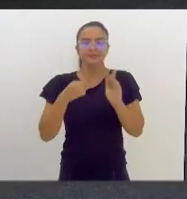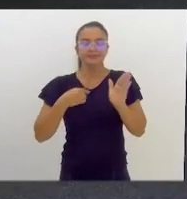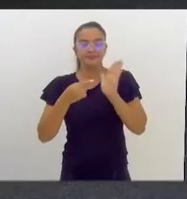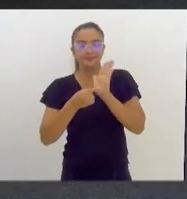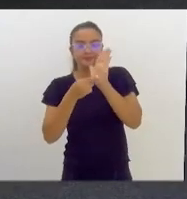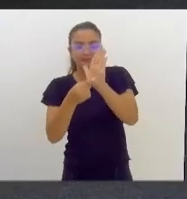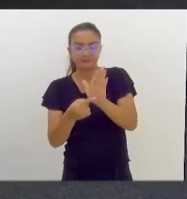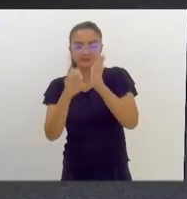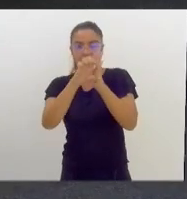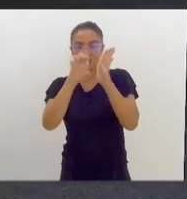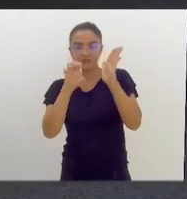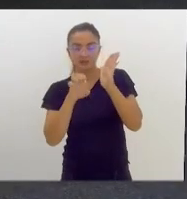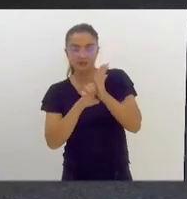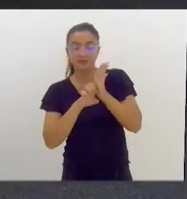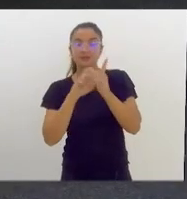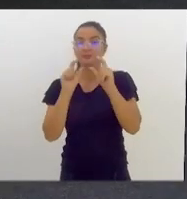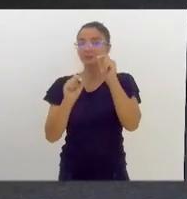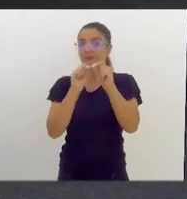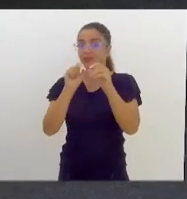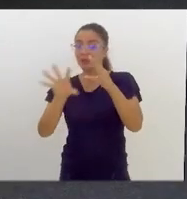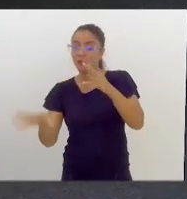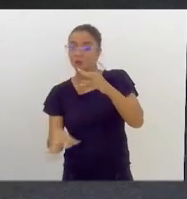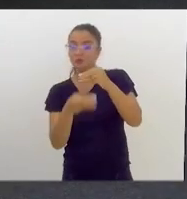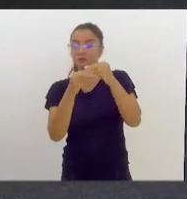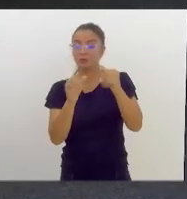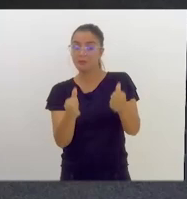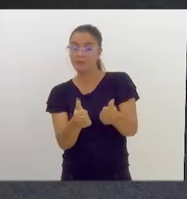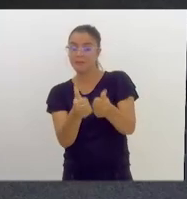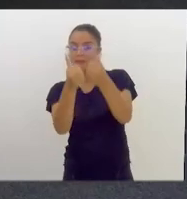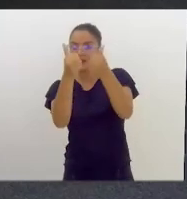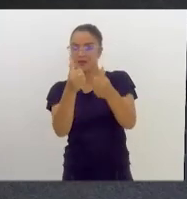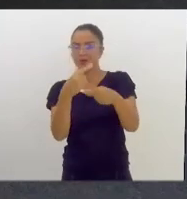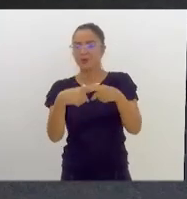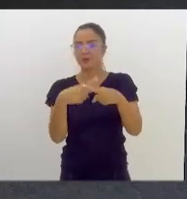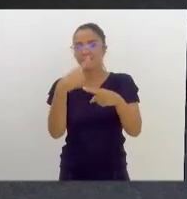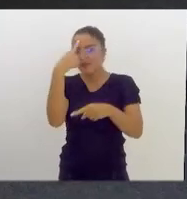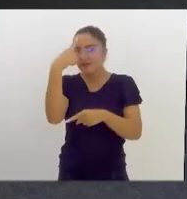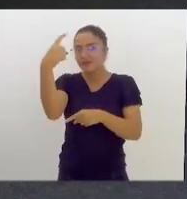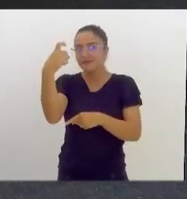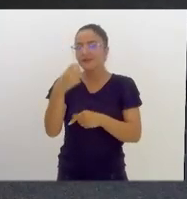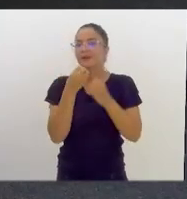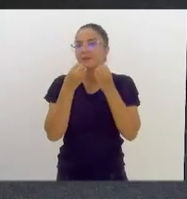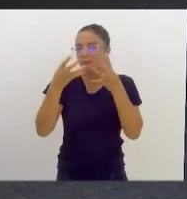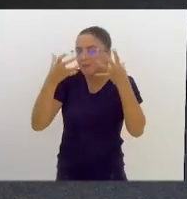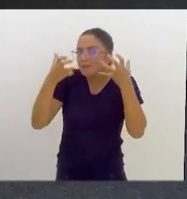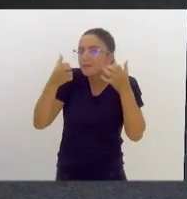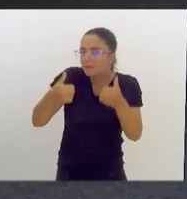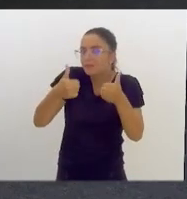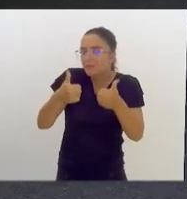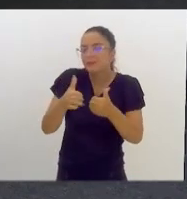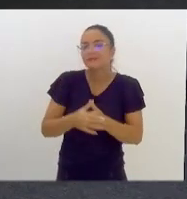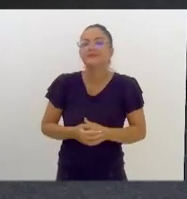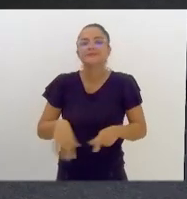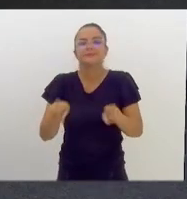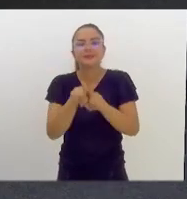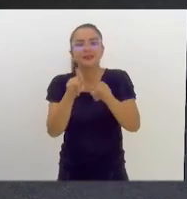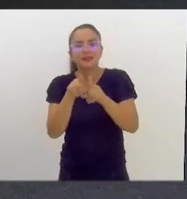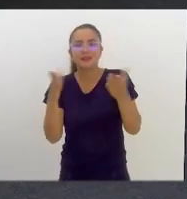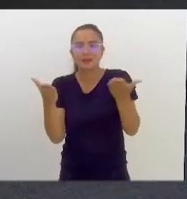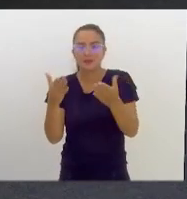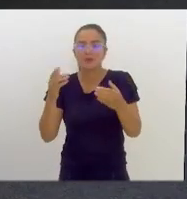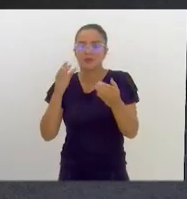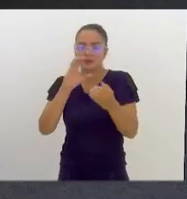algumas emendas no sentido de contribuir para o aperfeiçoamento da ideia, que na sua essência é muito boa, e eu vou aqui